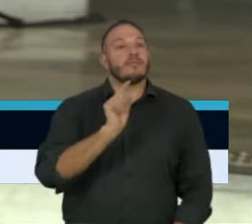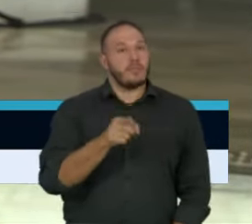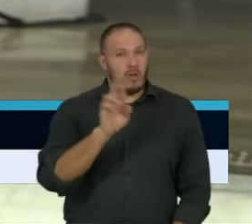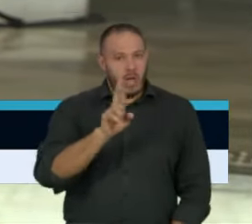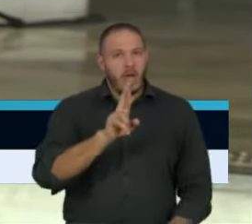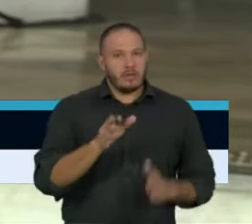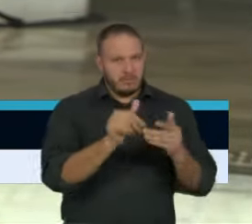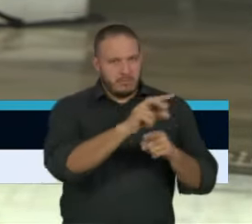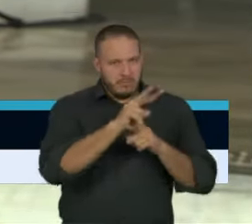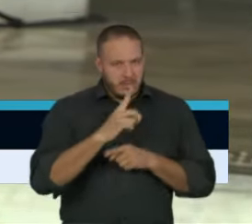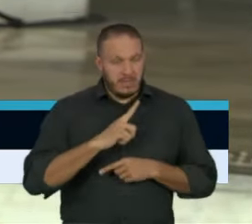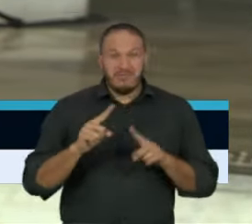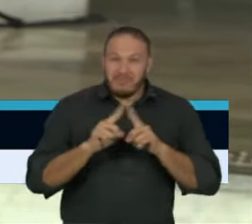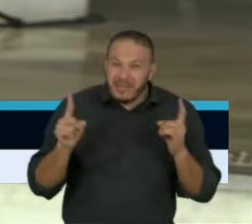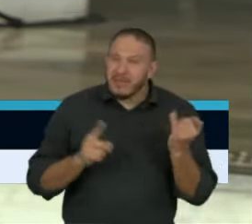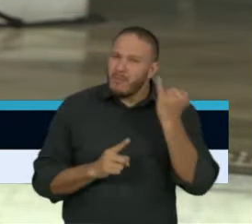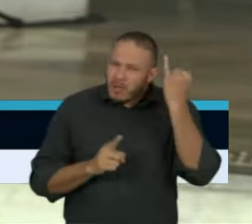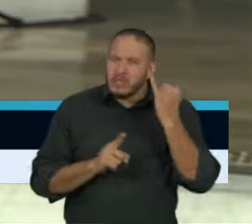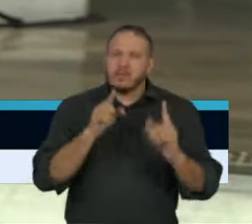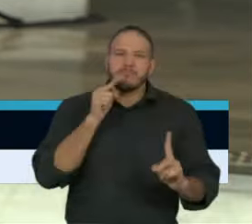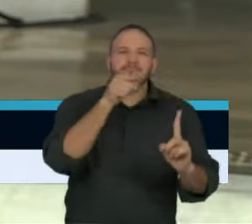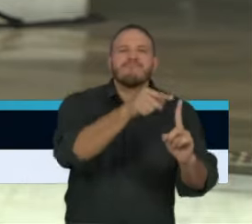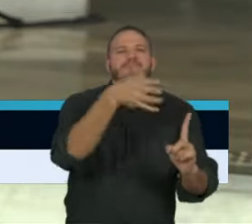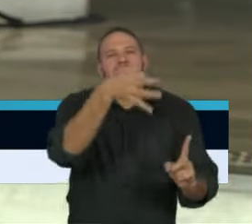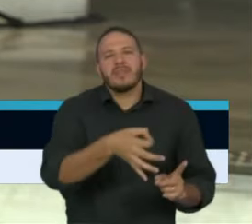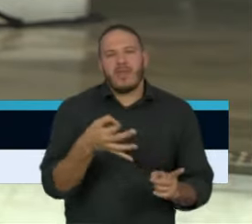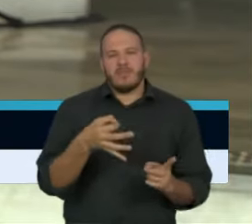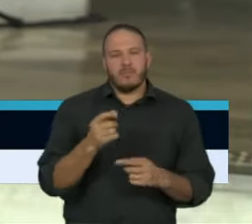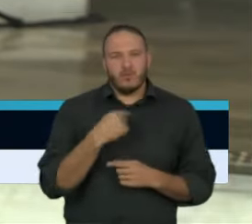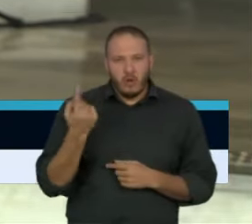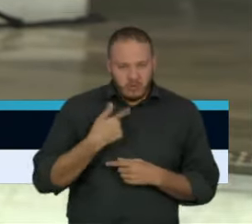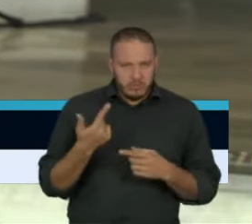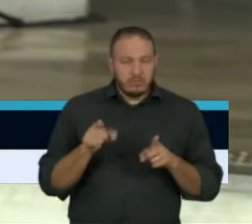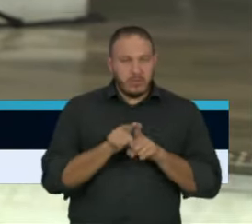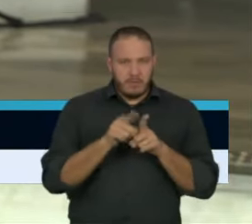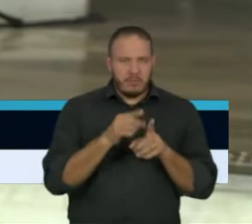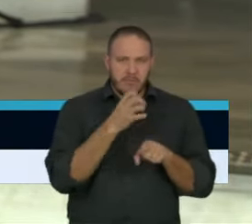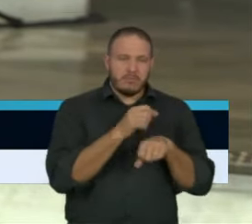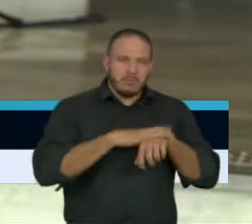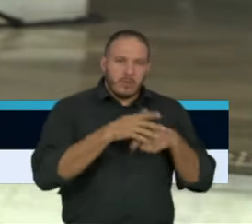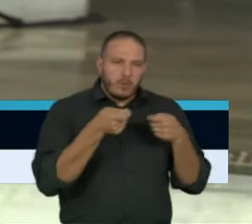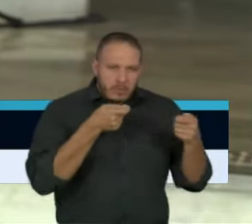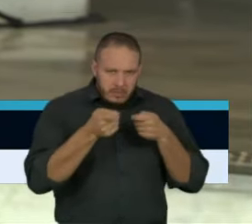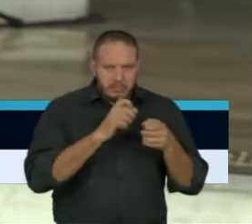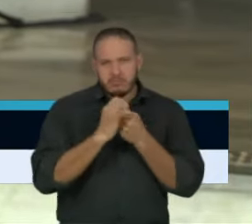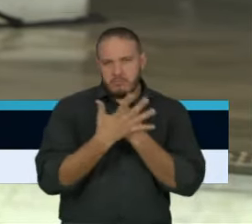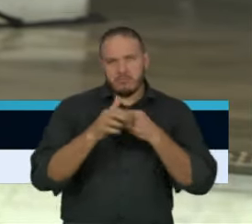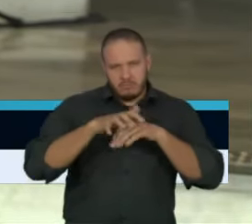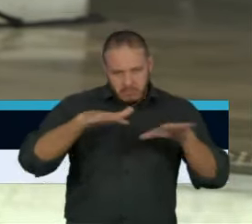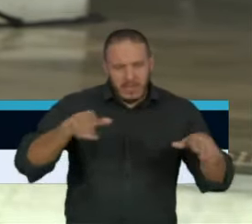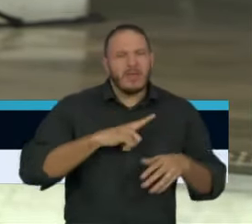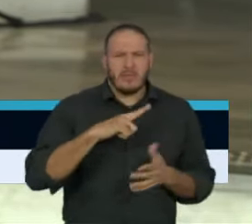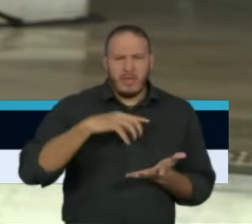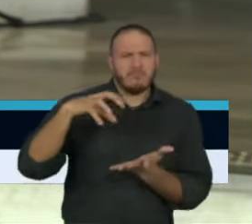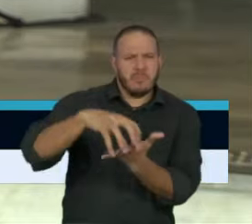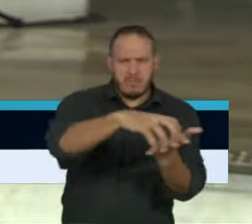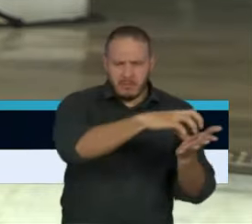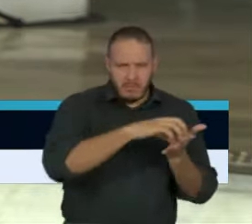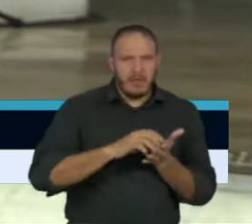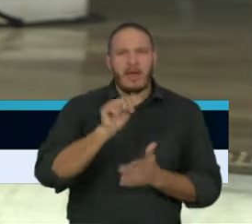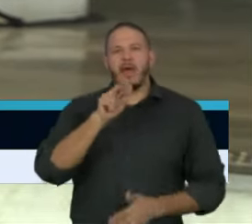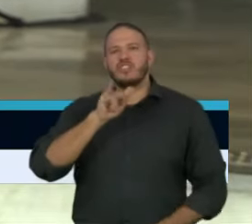muito importante vocês procurarem no canal correto, porque o nosso ponto aqui também é controlar a pandemia. Nós temos as agências do Banco do Povo,